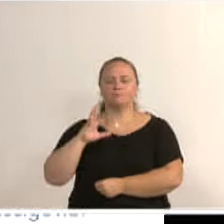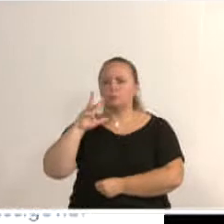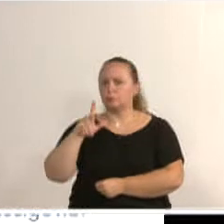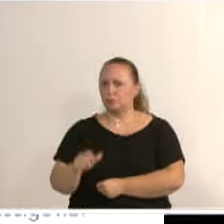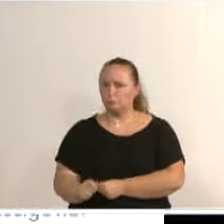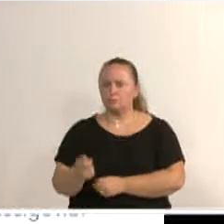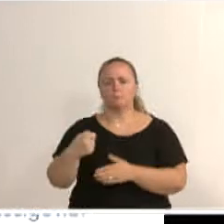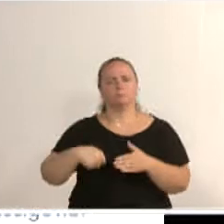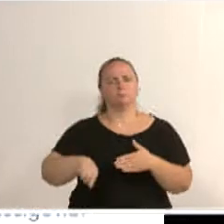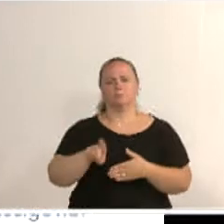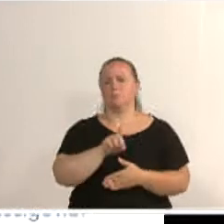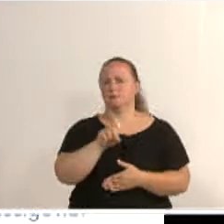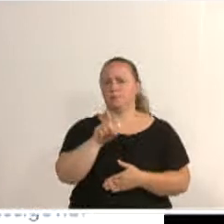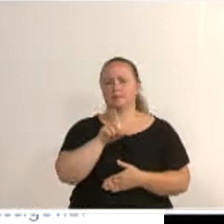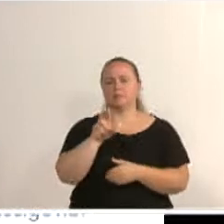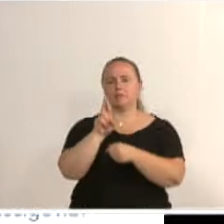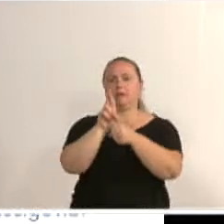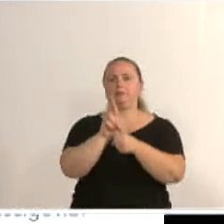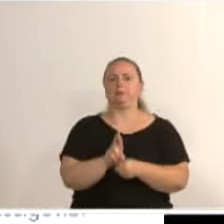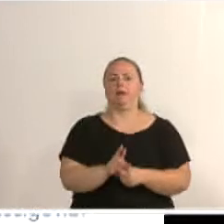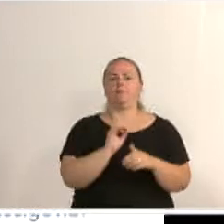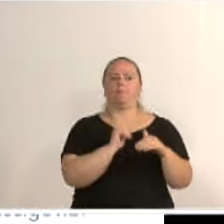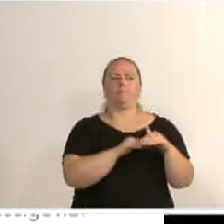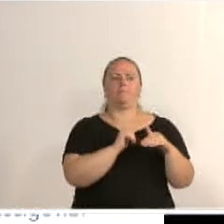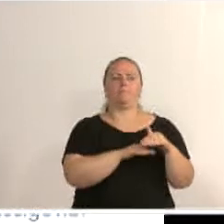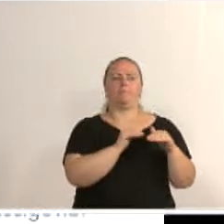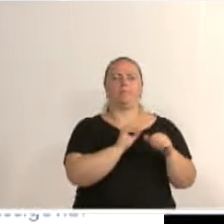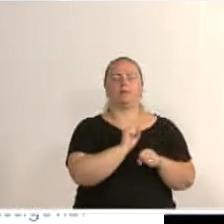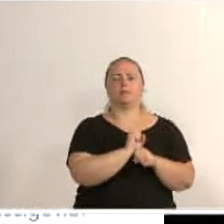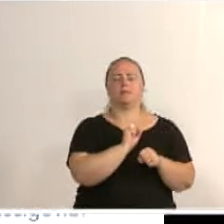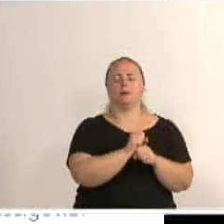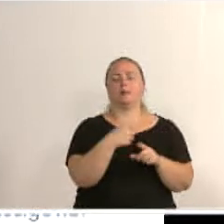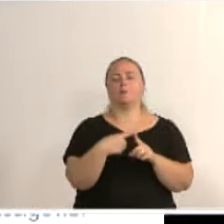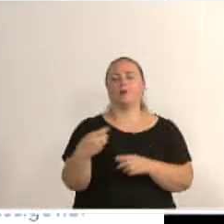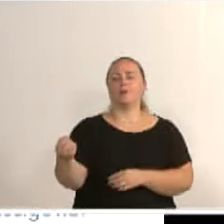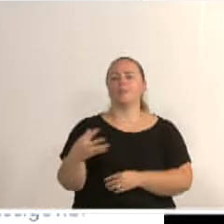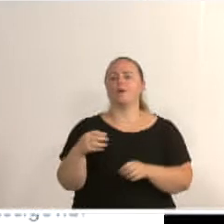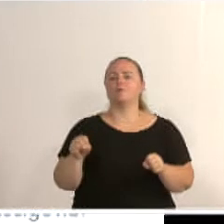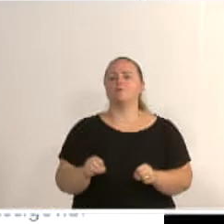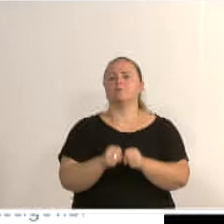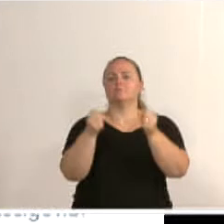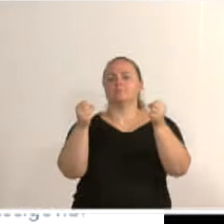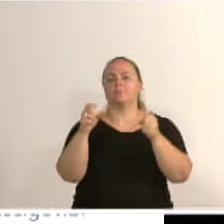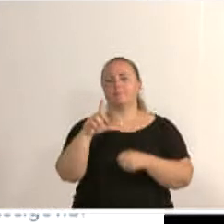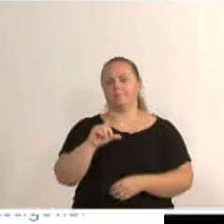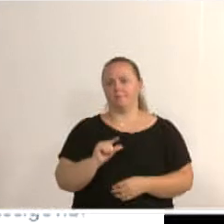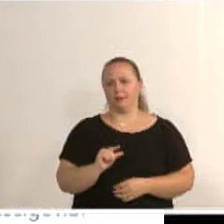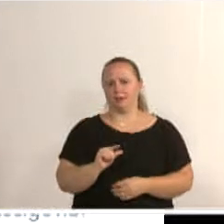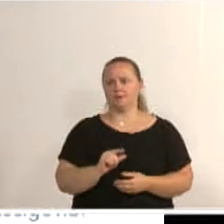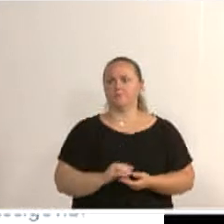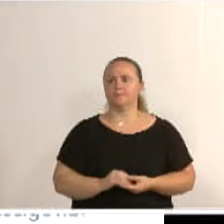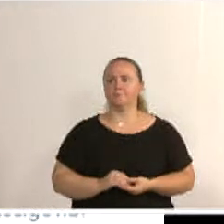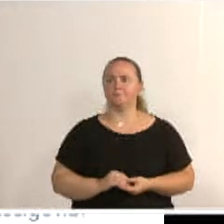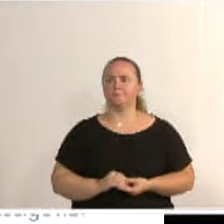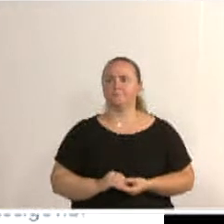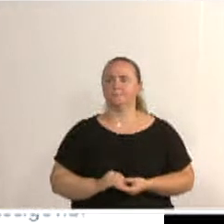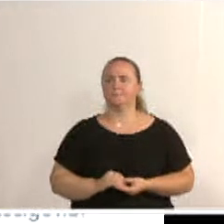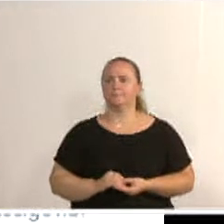necessidade de ter uma frota reserva tão grande, porque a frota nova, em tese, quebra menos e tudo mais. Levando em consideração isso,